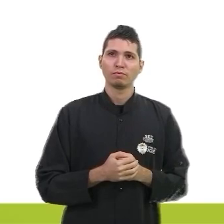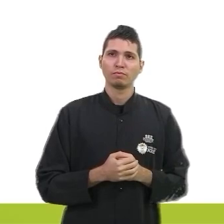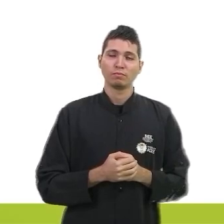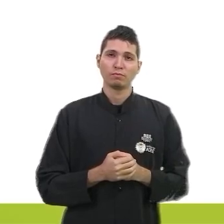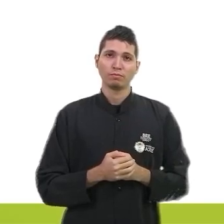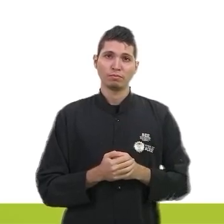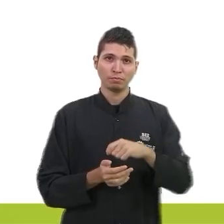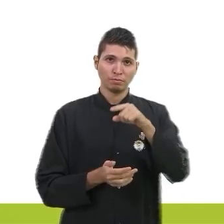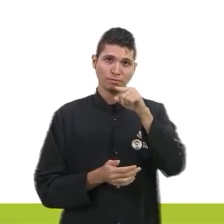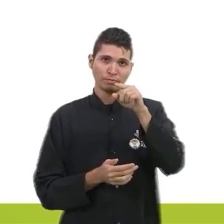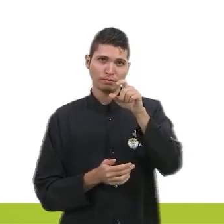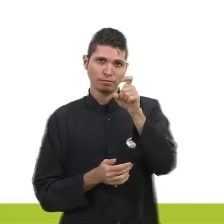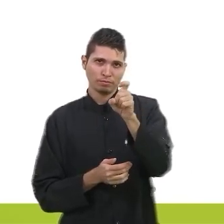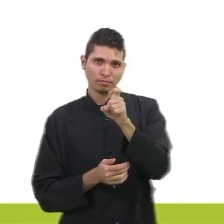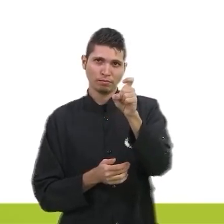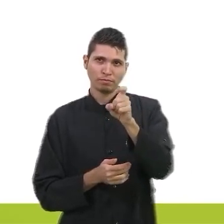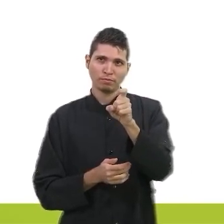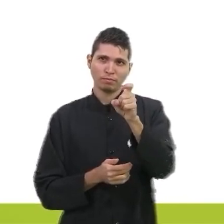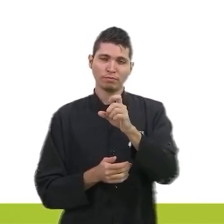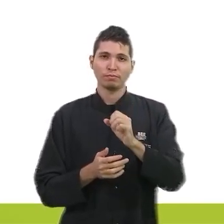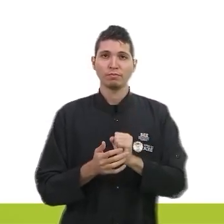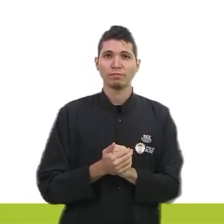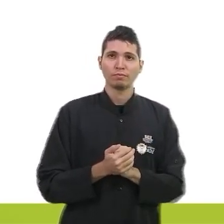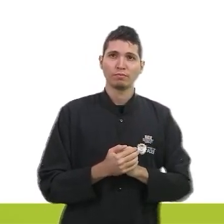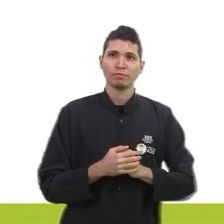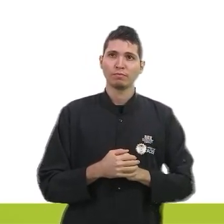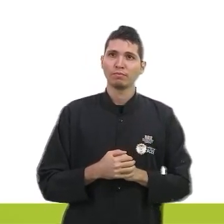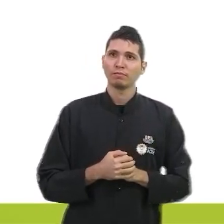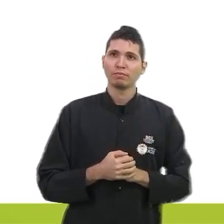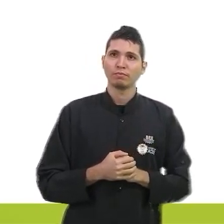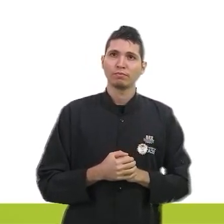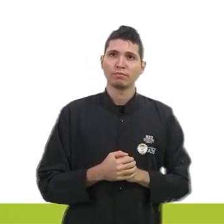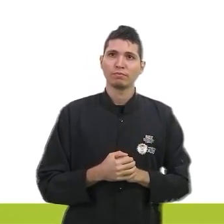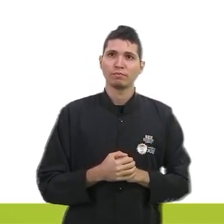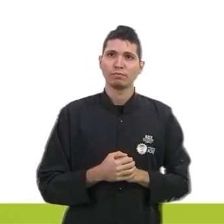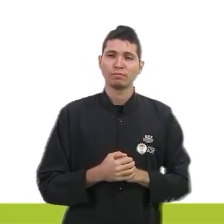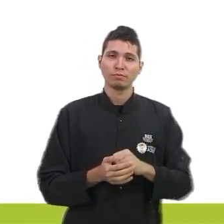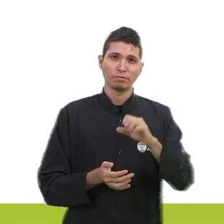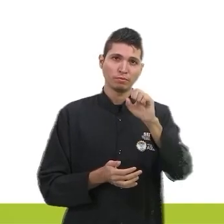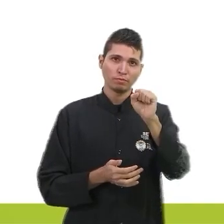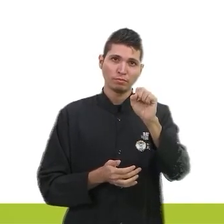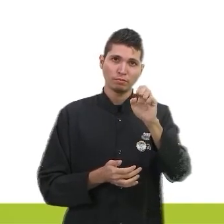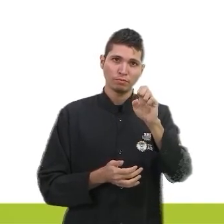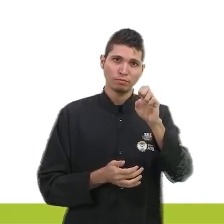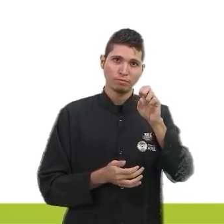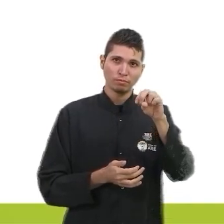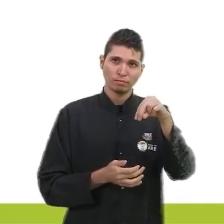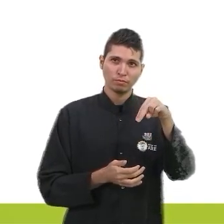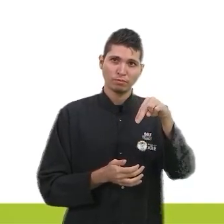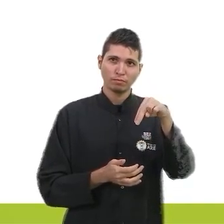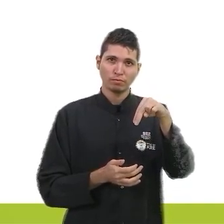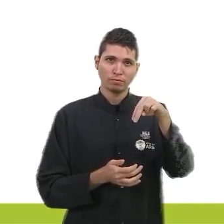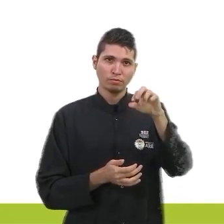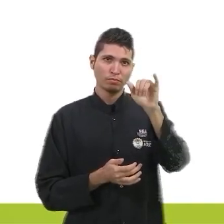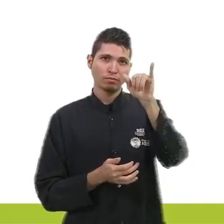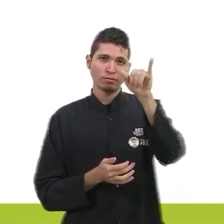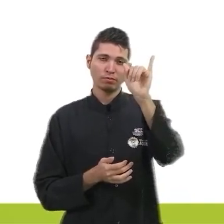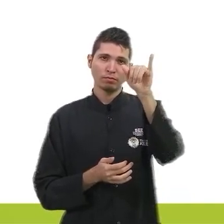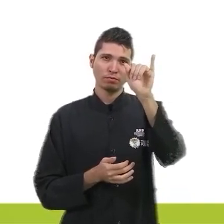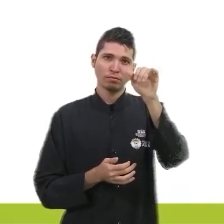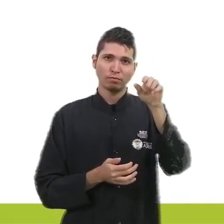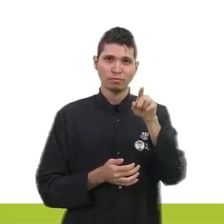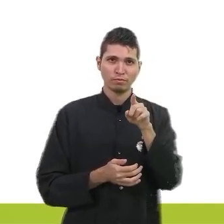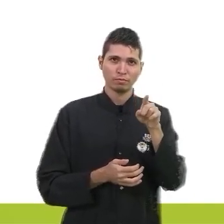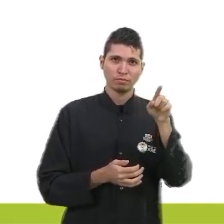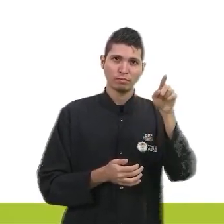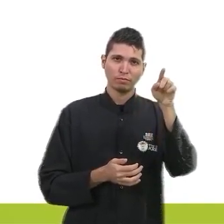né? E o seno está no eixo dos y, veja o seguinte, cosseno de